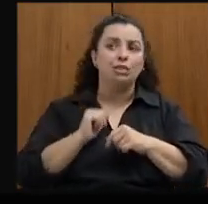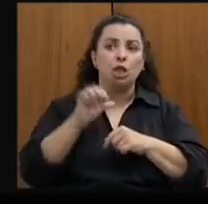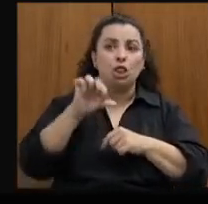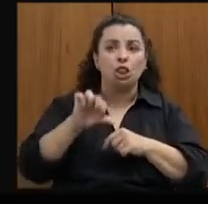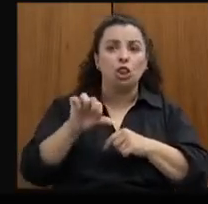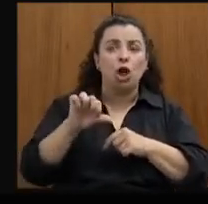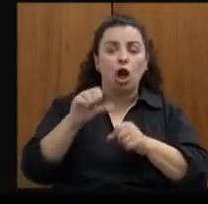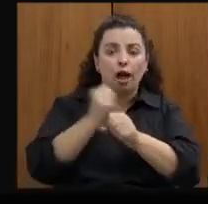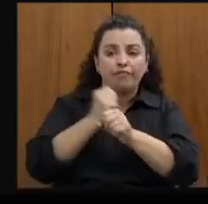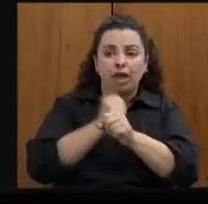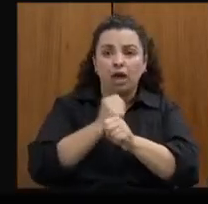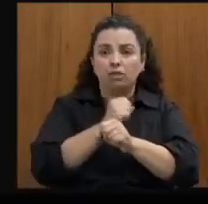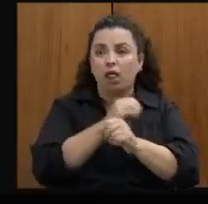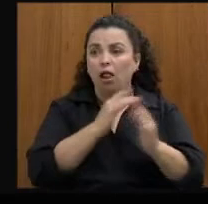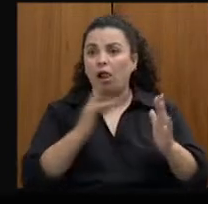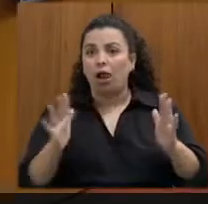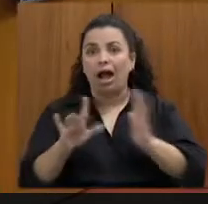brasileiro.